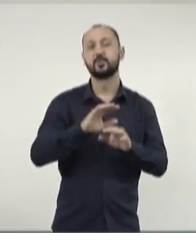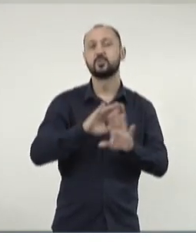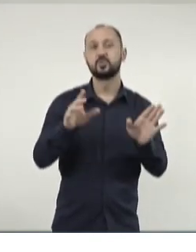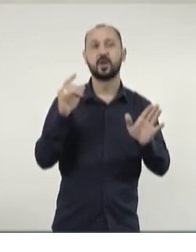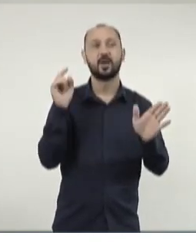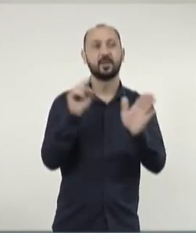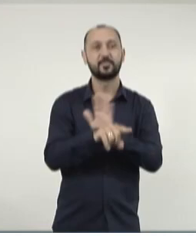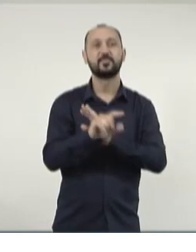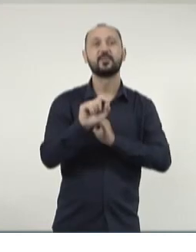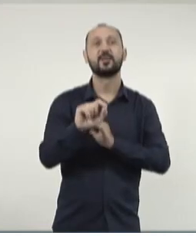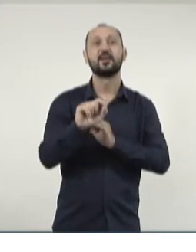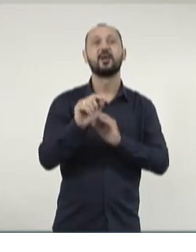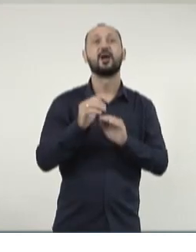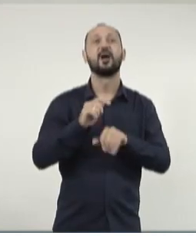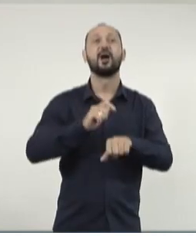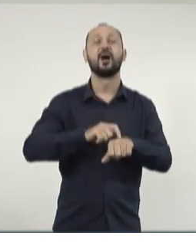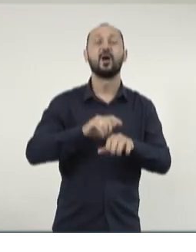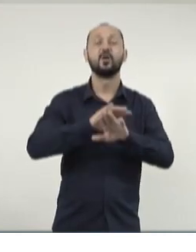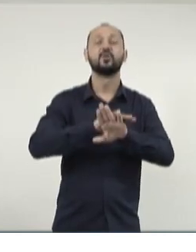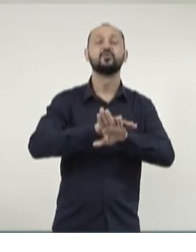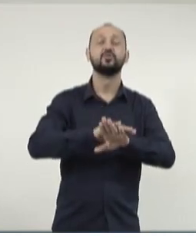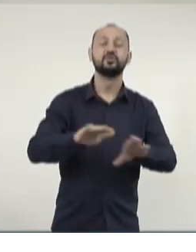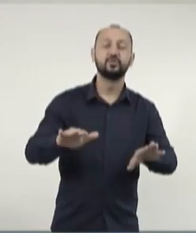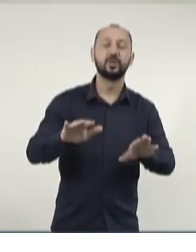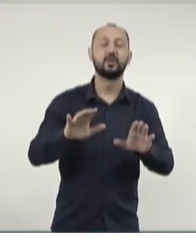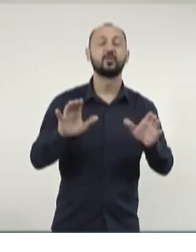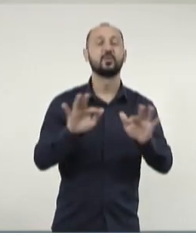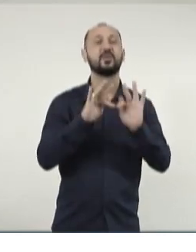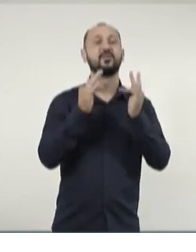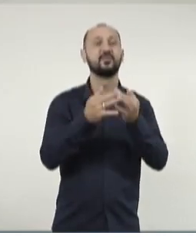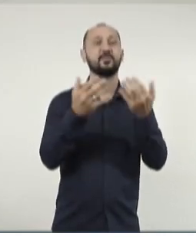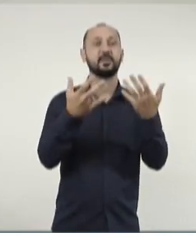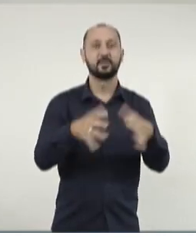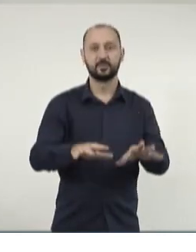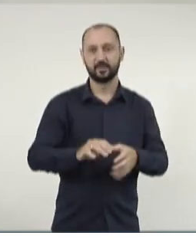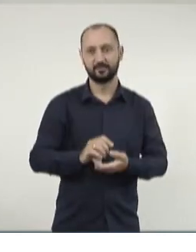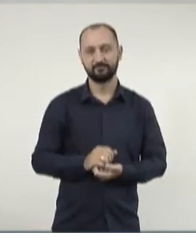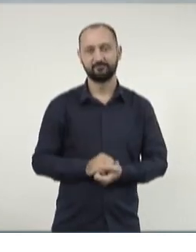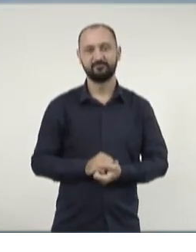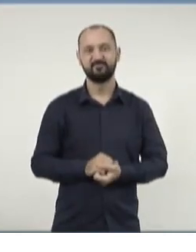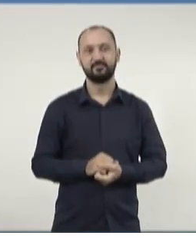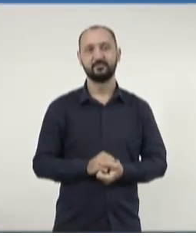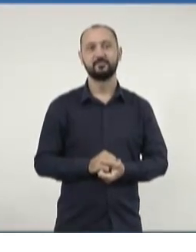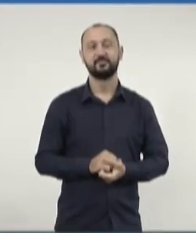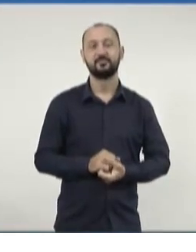Minha pergunta é essa questão: o desfecho quando a família não quer mais.